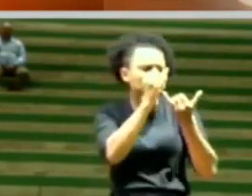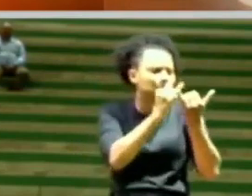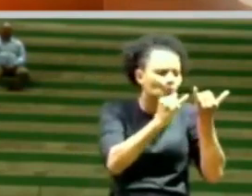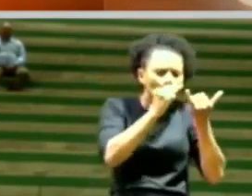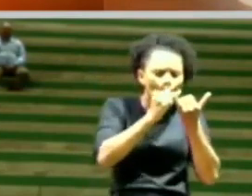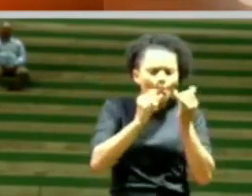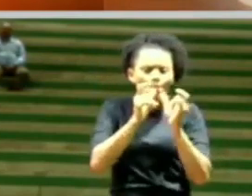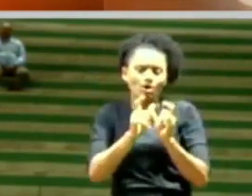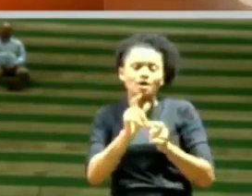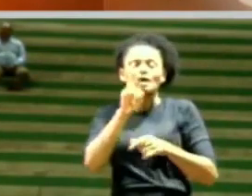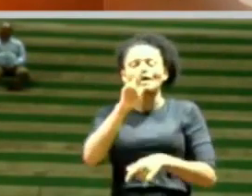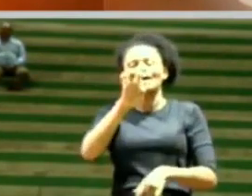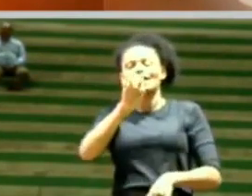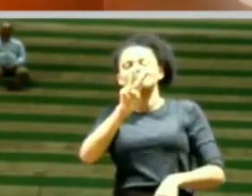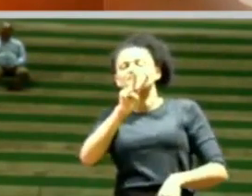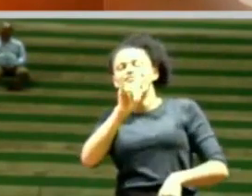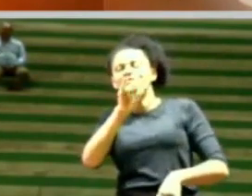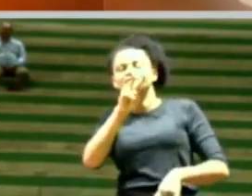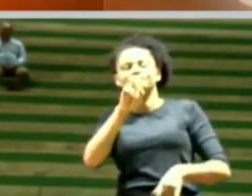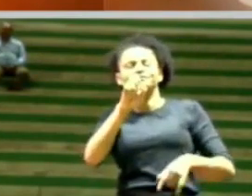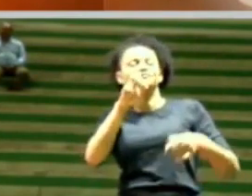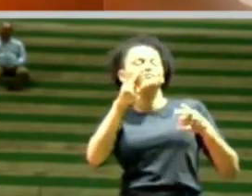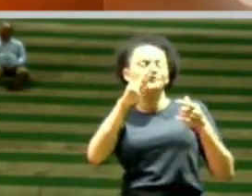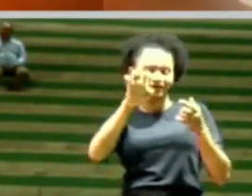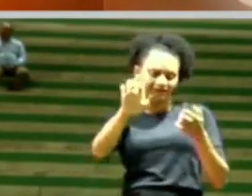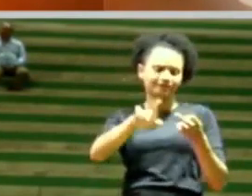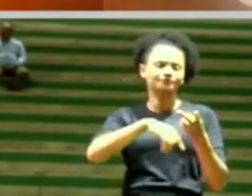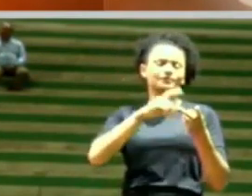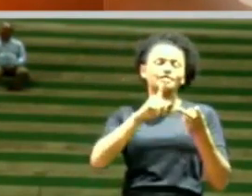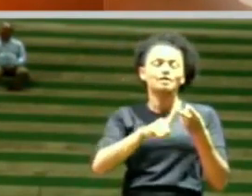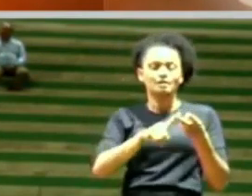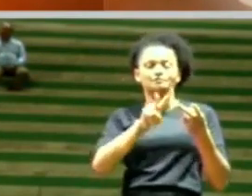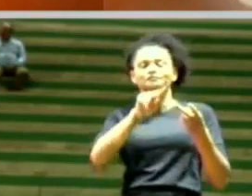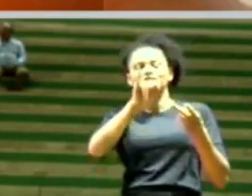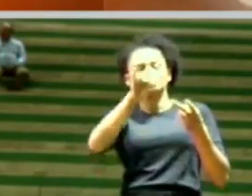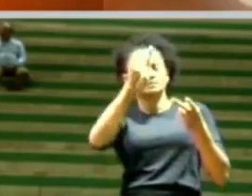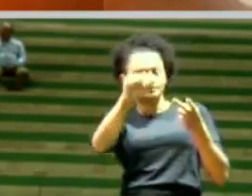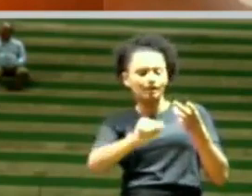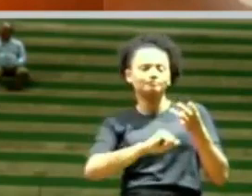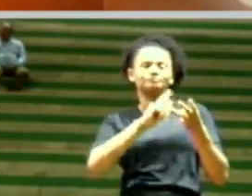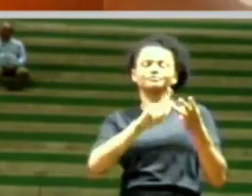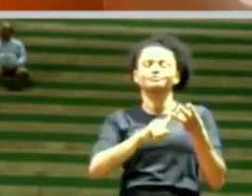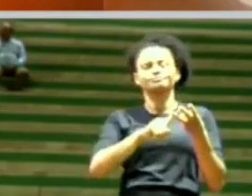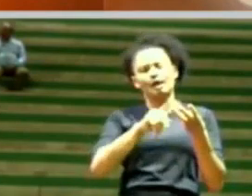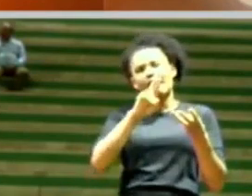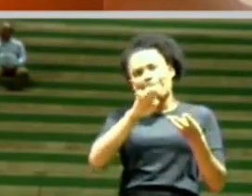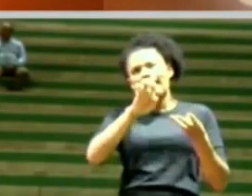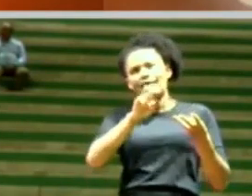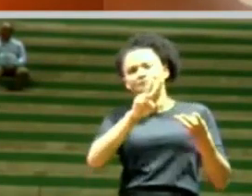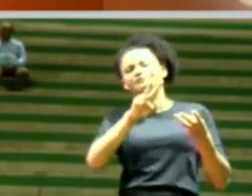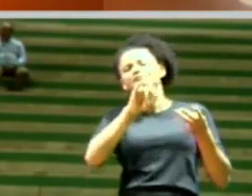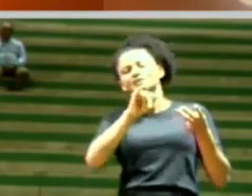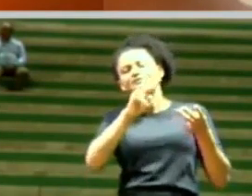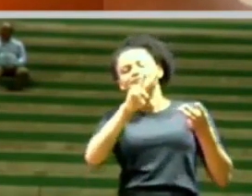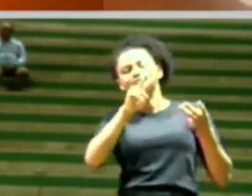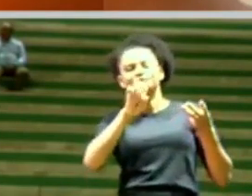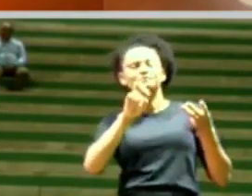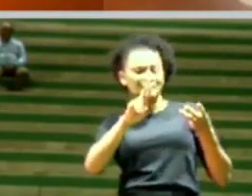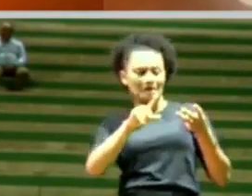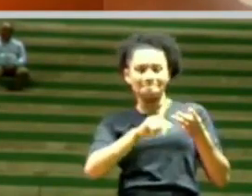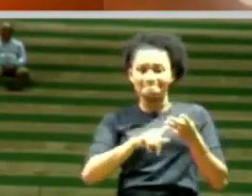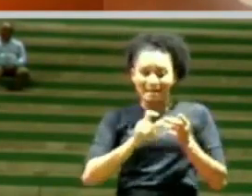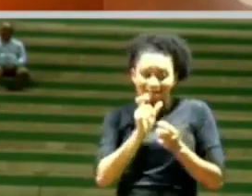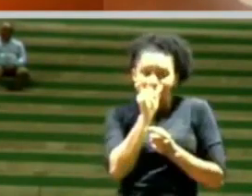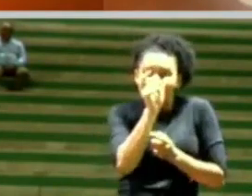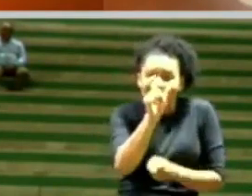semelhantes: reviver, reviva, vida. Agora, a expressão aviva,